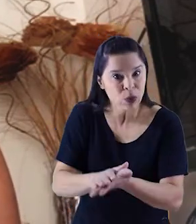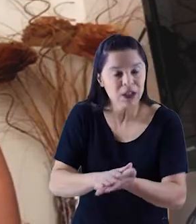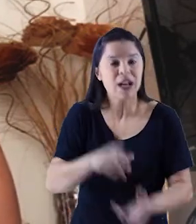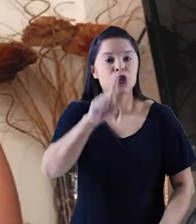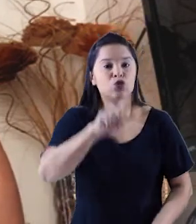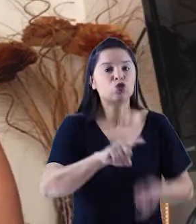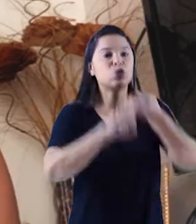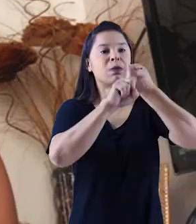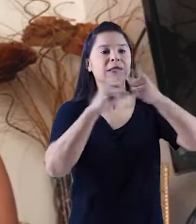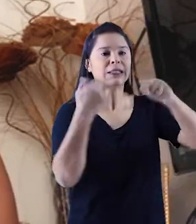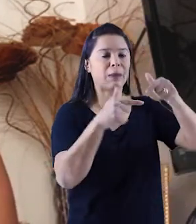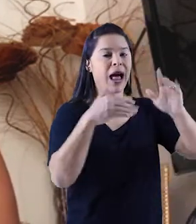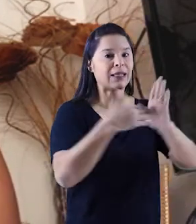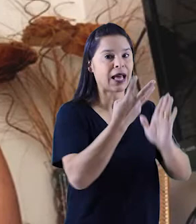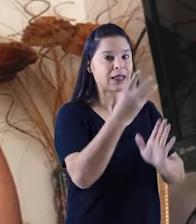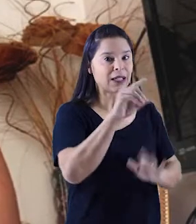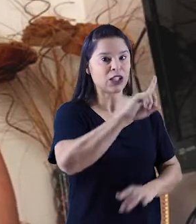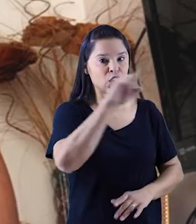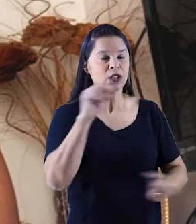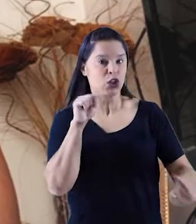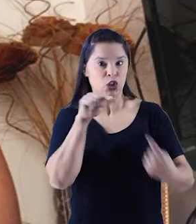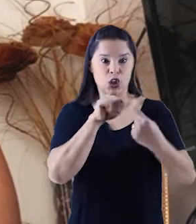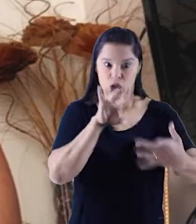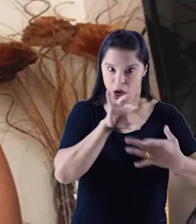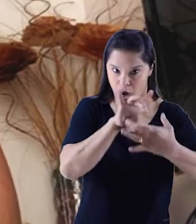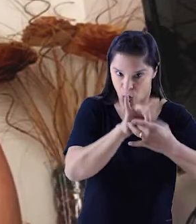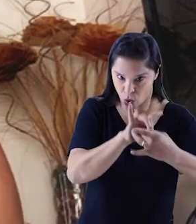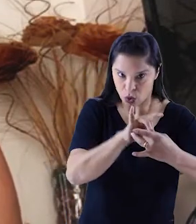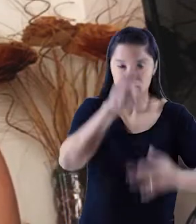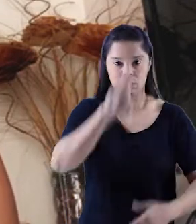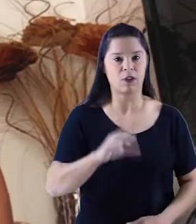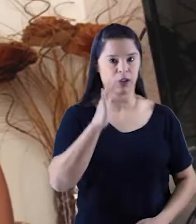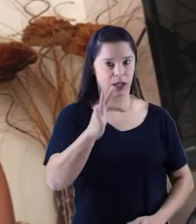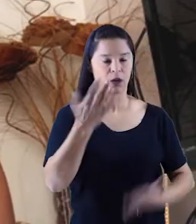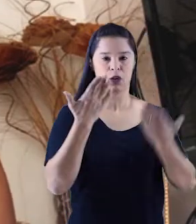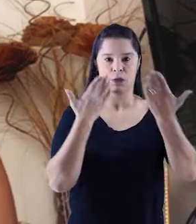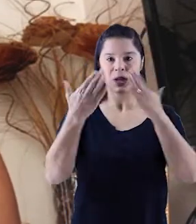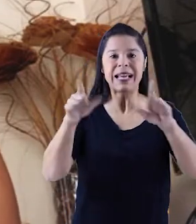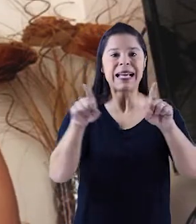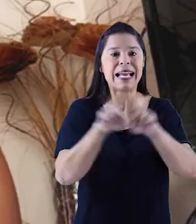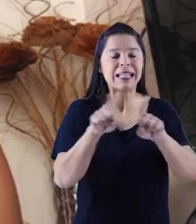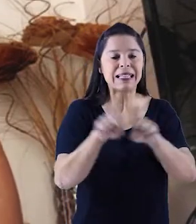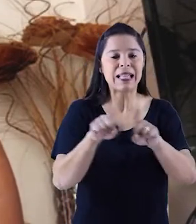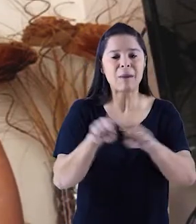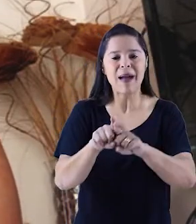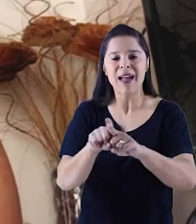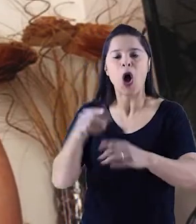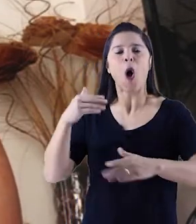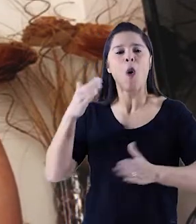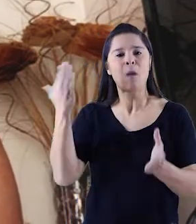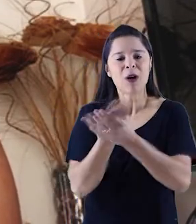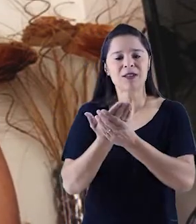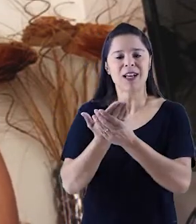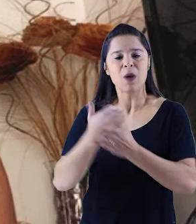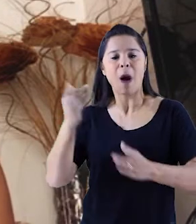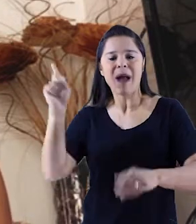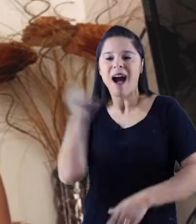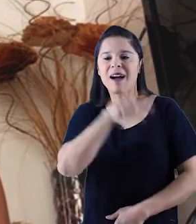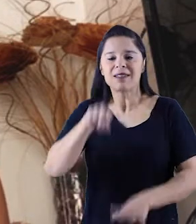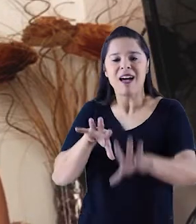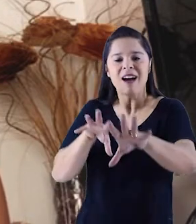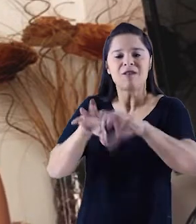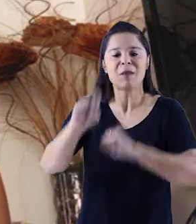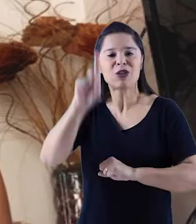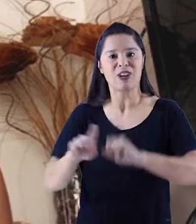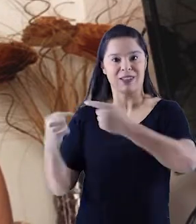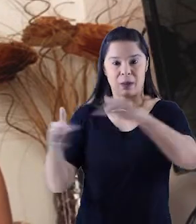até 30 dias, ad referendo o Conselho Federal de Psicologia, e a cassação do exercício profissional.